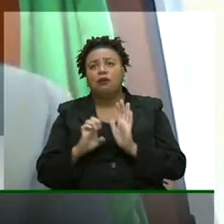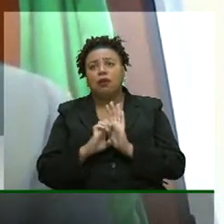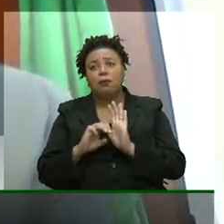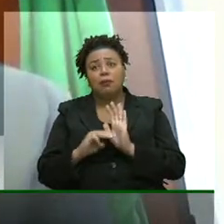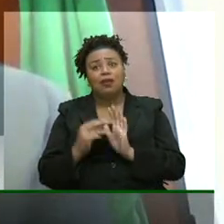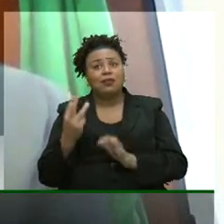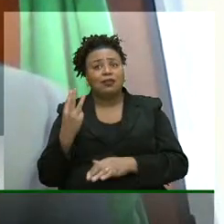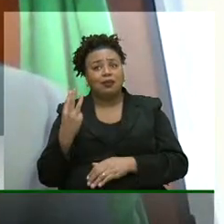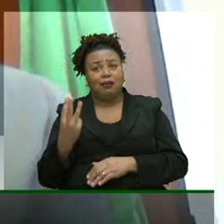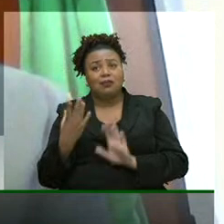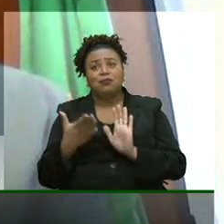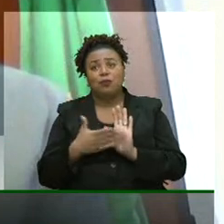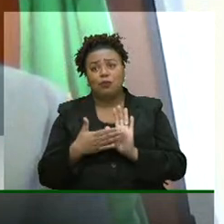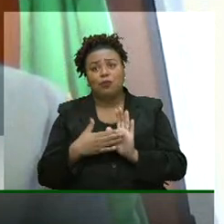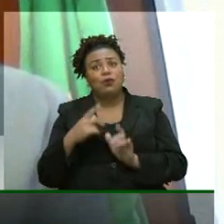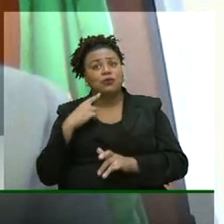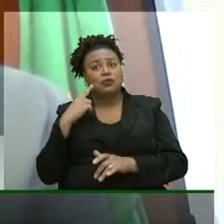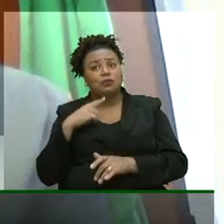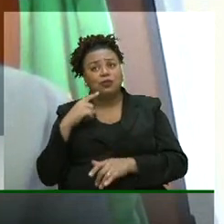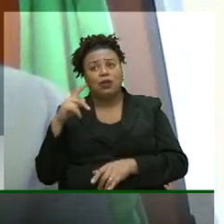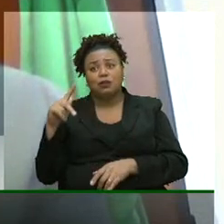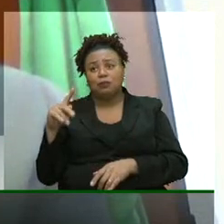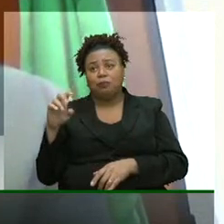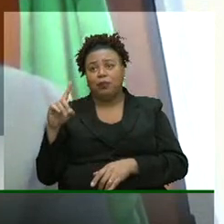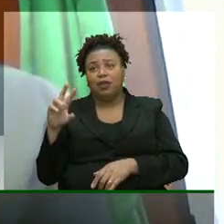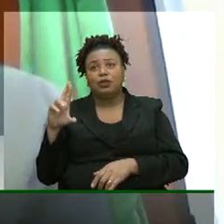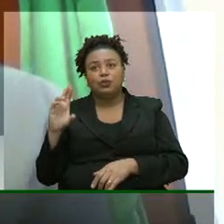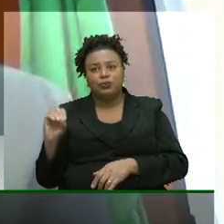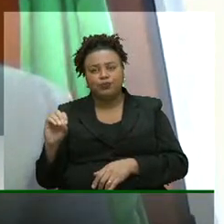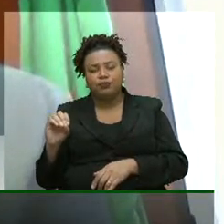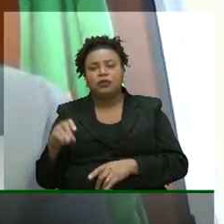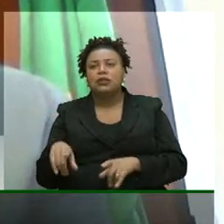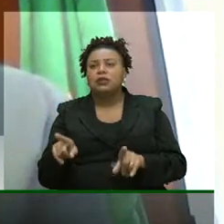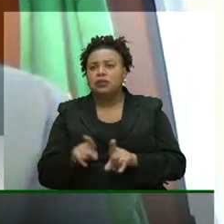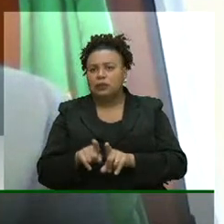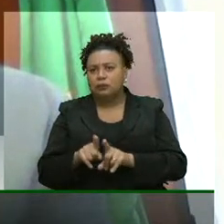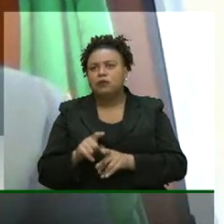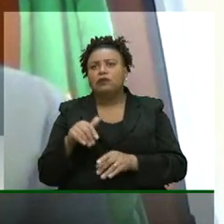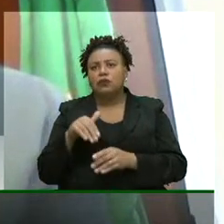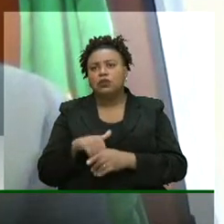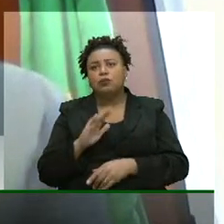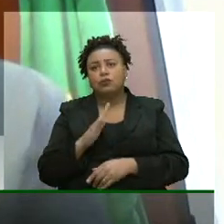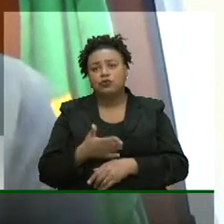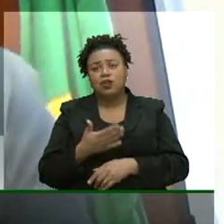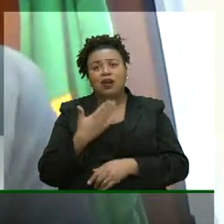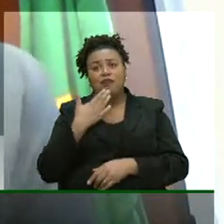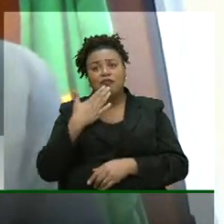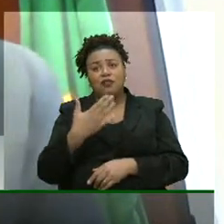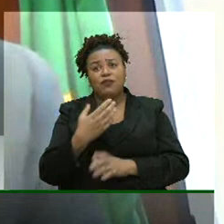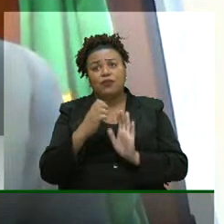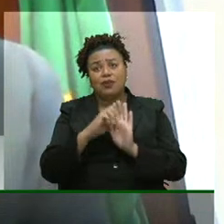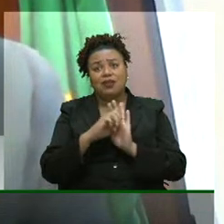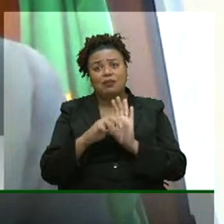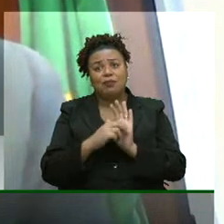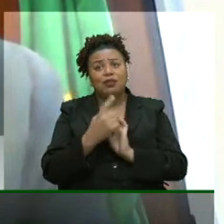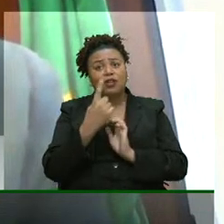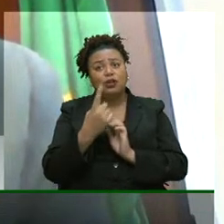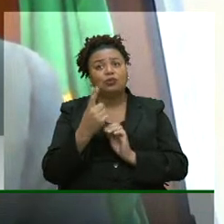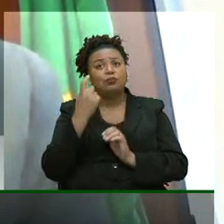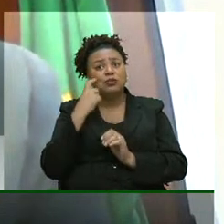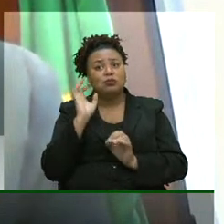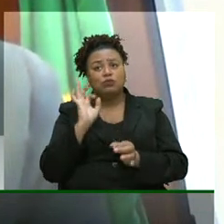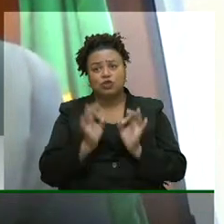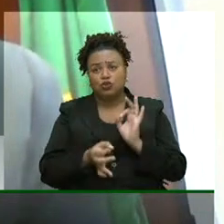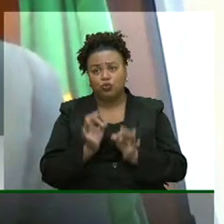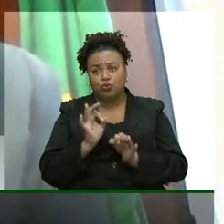número 3 proposta pelo deputado Pedro Pereira, inclusive votamos favoravelmente à emenda número 1 por acreditarmos ser uma questão de